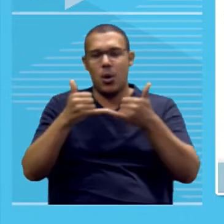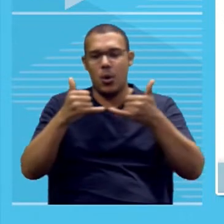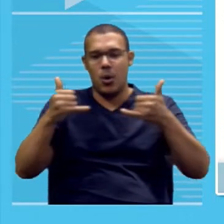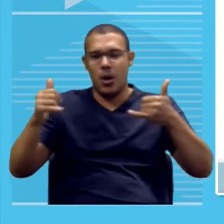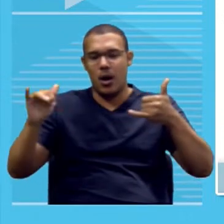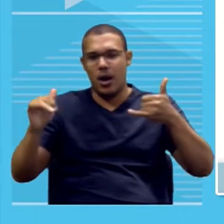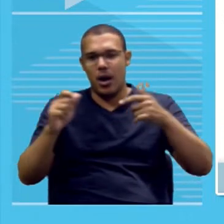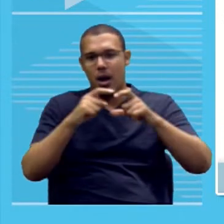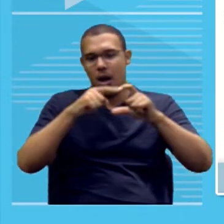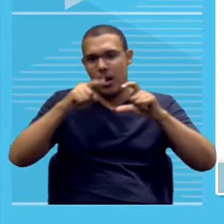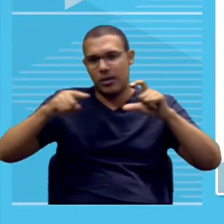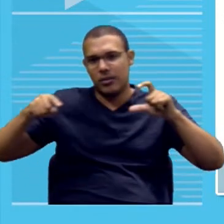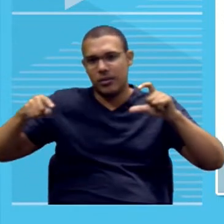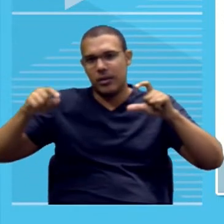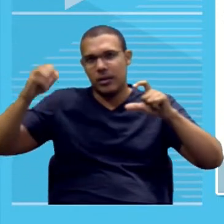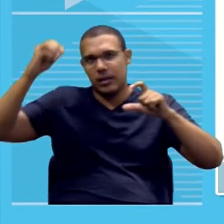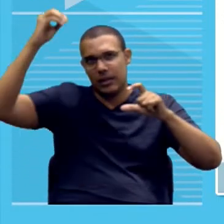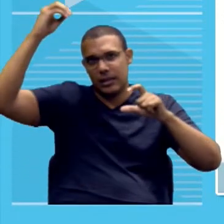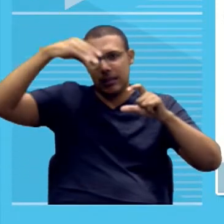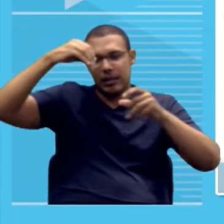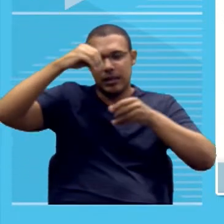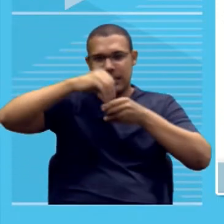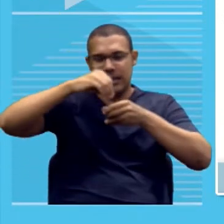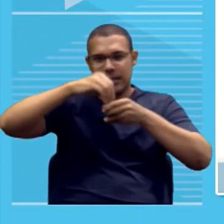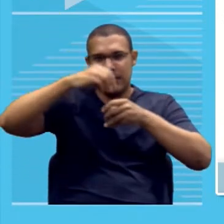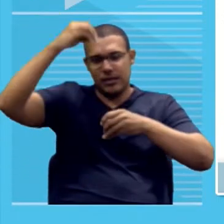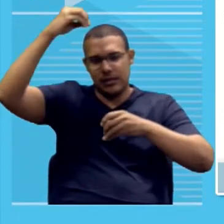que passa pela lâmpada,